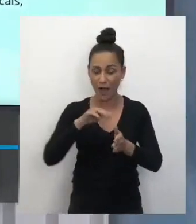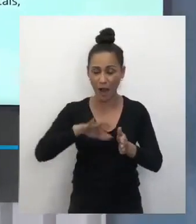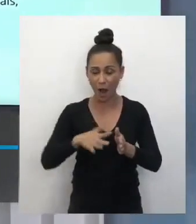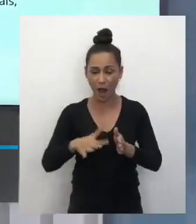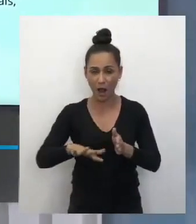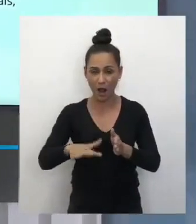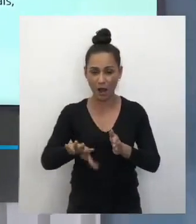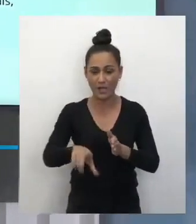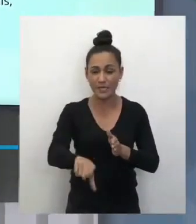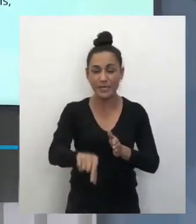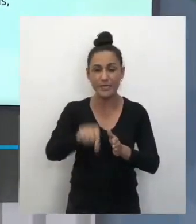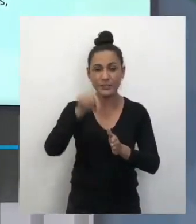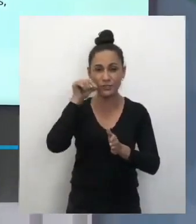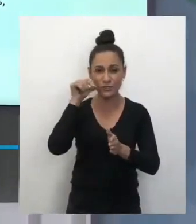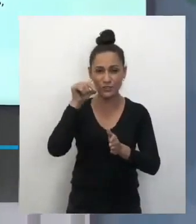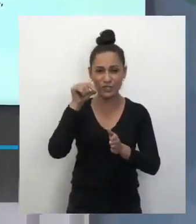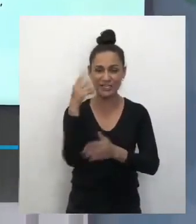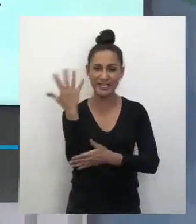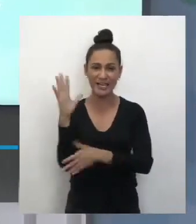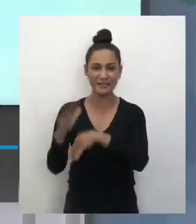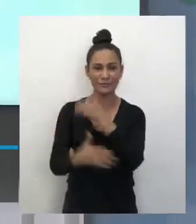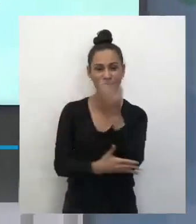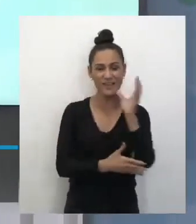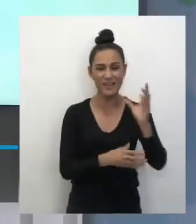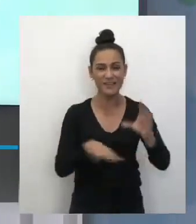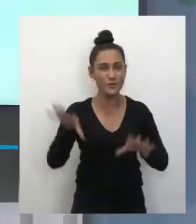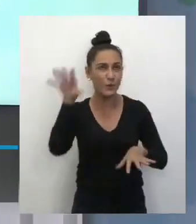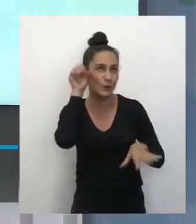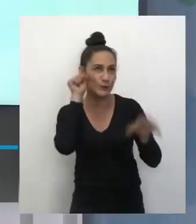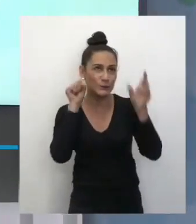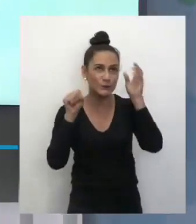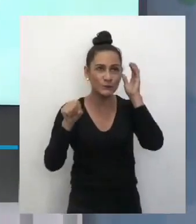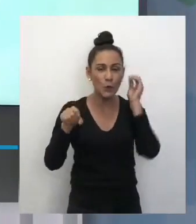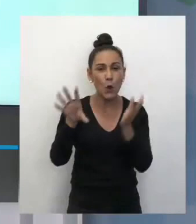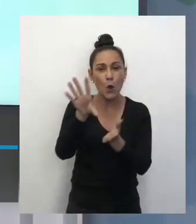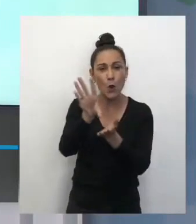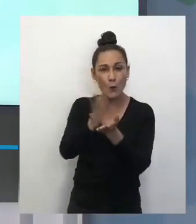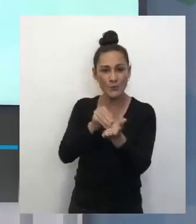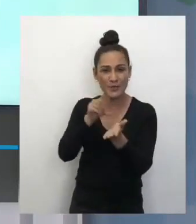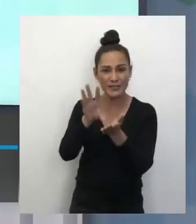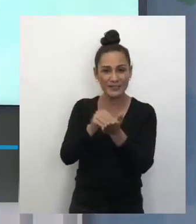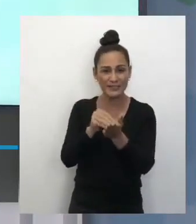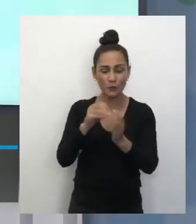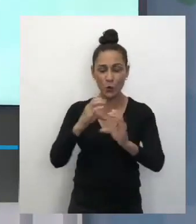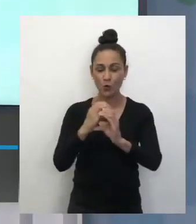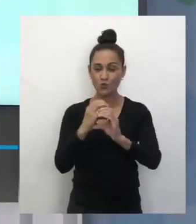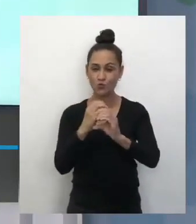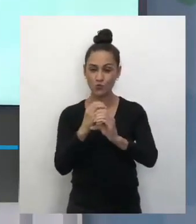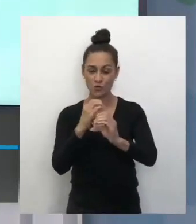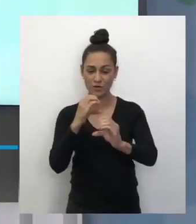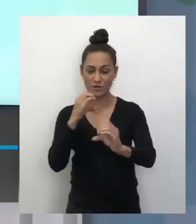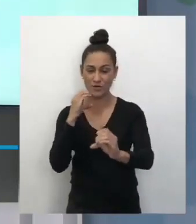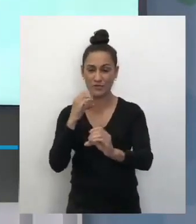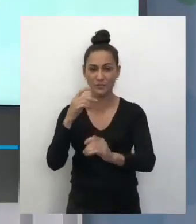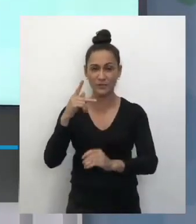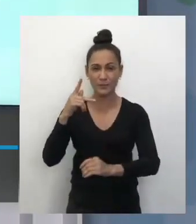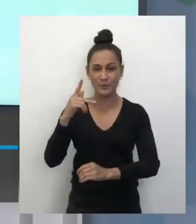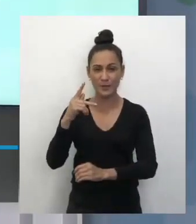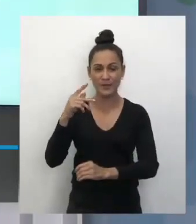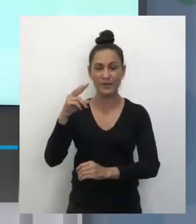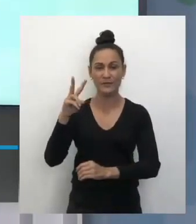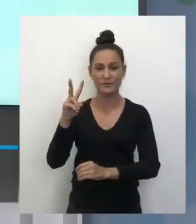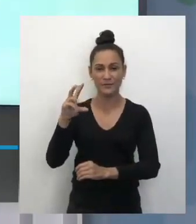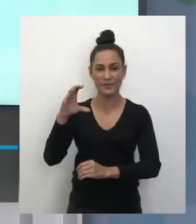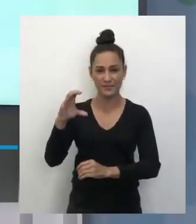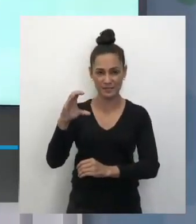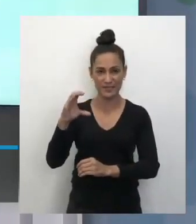está retirando sons ali da natureza, né? Imitando esses sons de acordo com os canos de PVC. Então, ele submerge, ele volta,